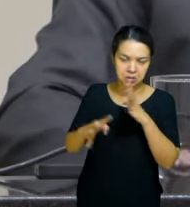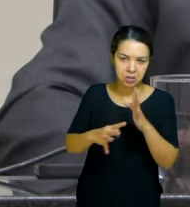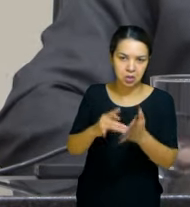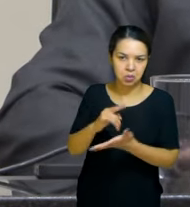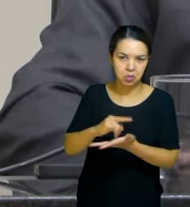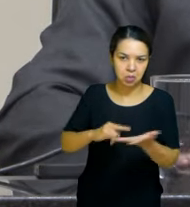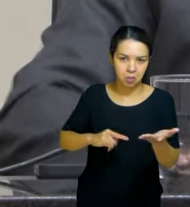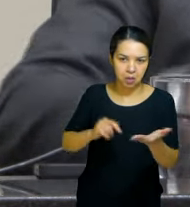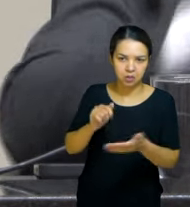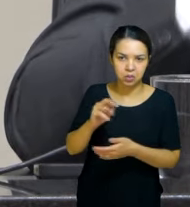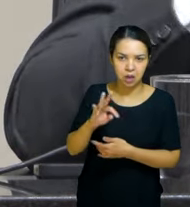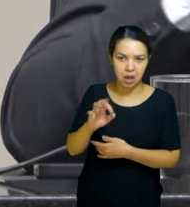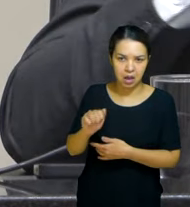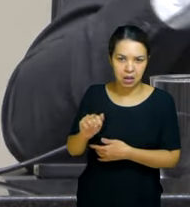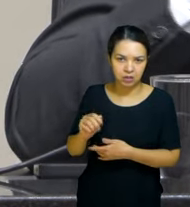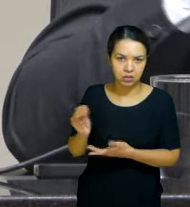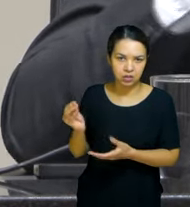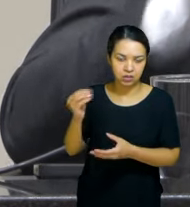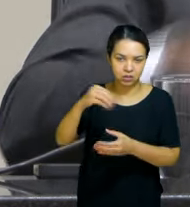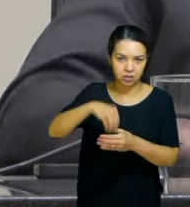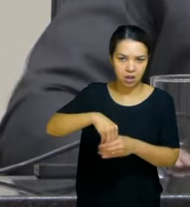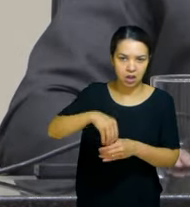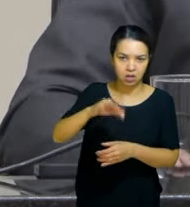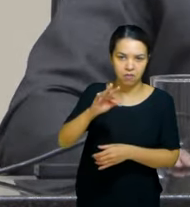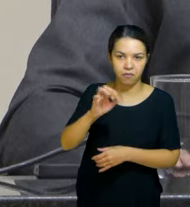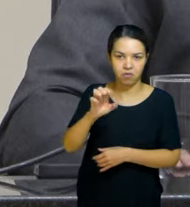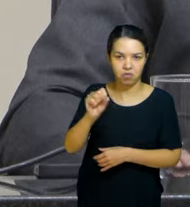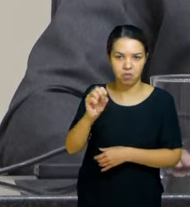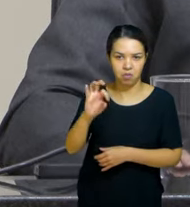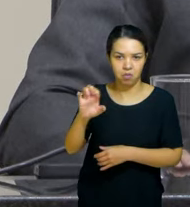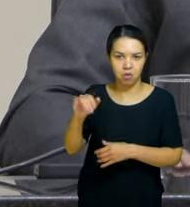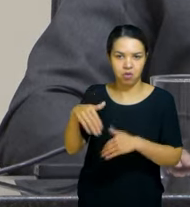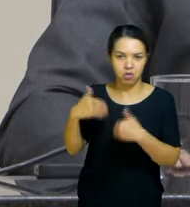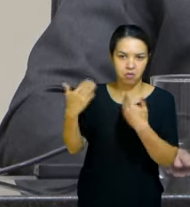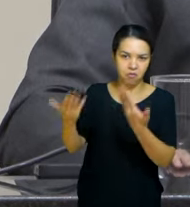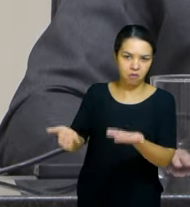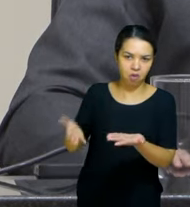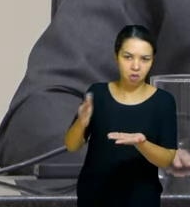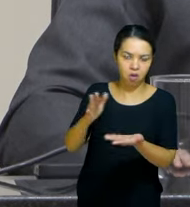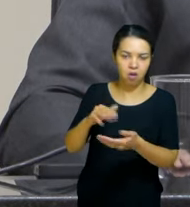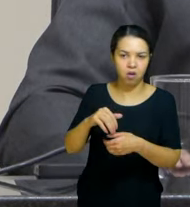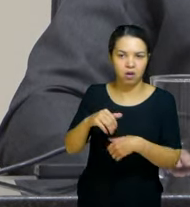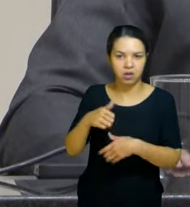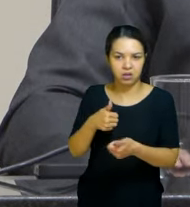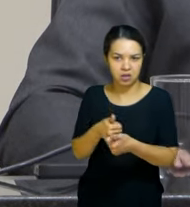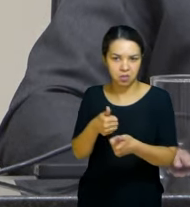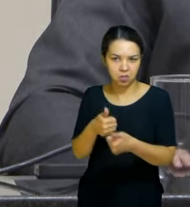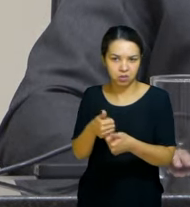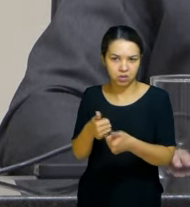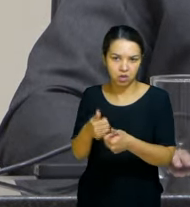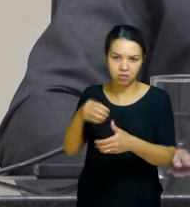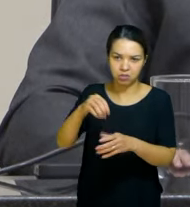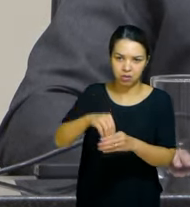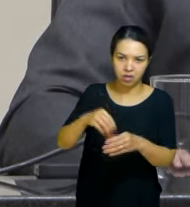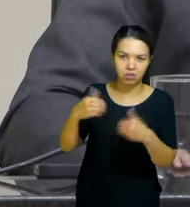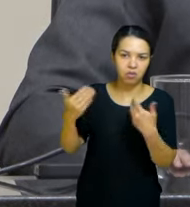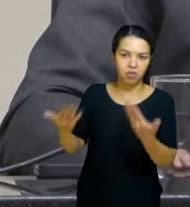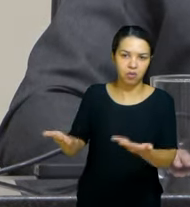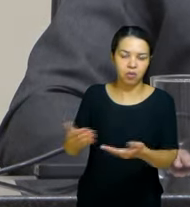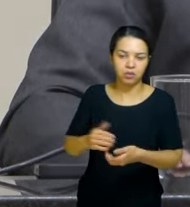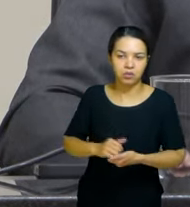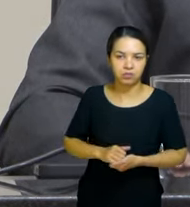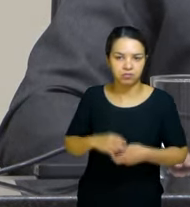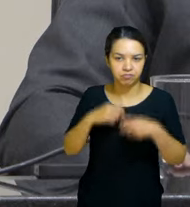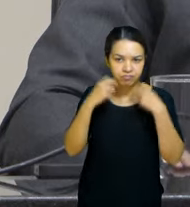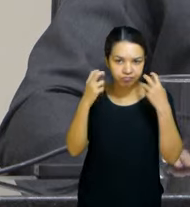nós recebemos de dentro da FESPORT, de fora da FESPORT, de dentro do tribunal, de fora do tribunal, um vexame